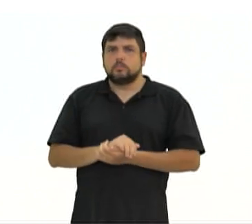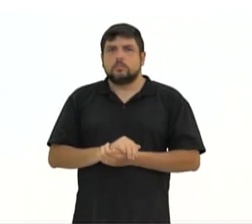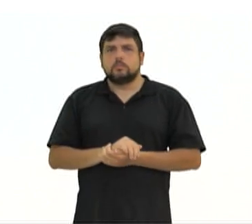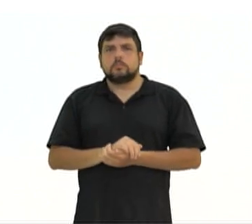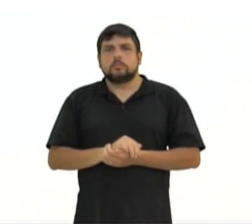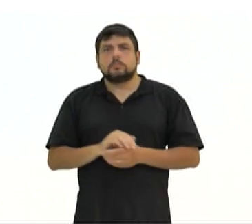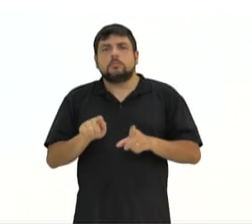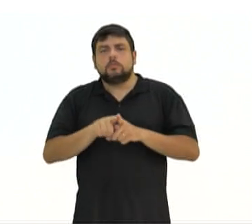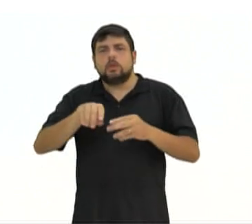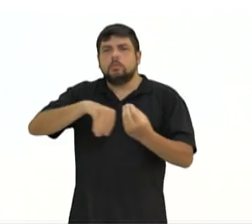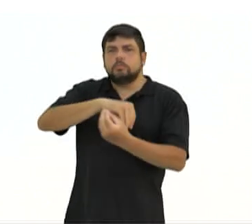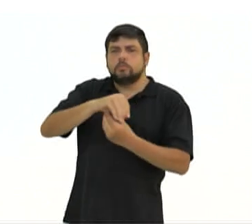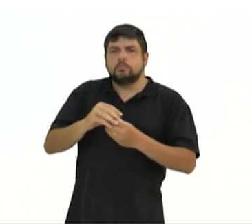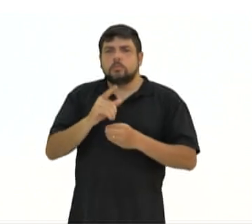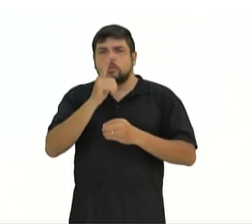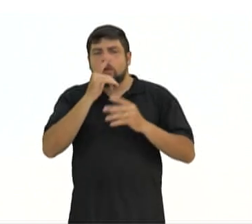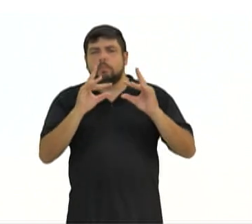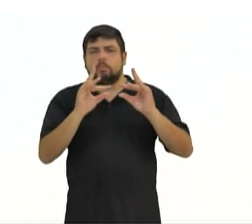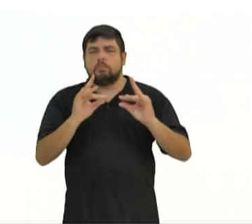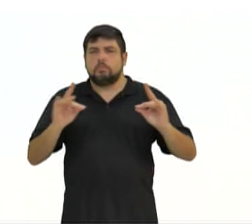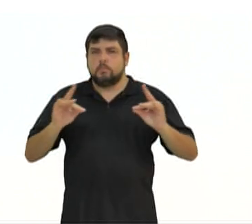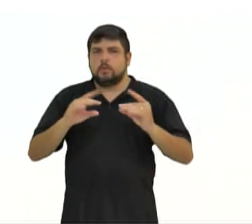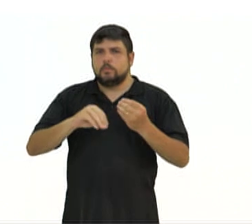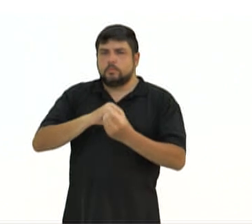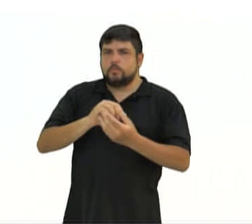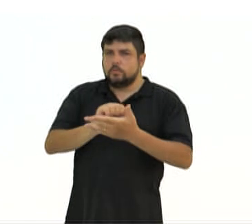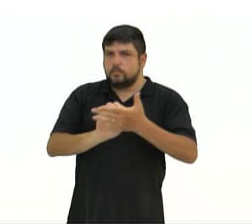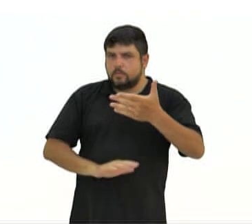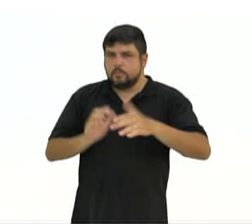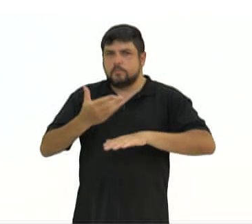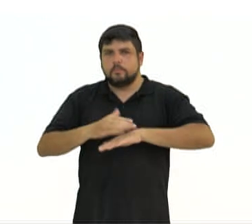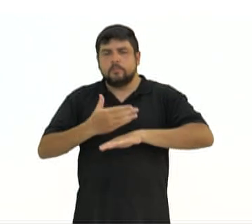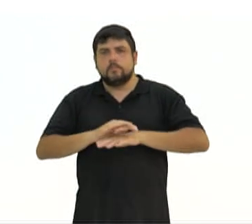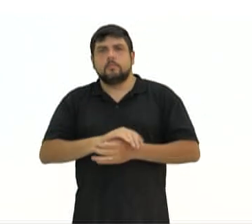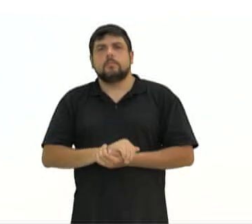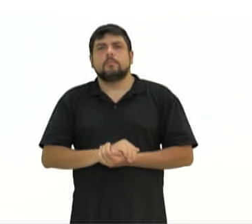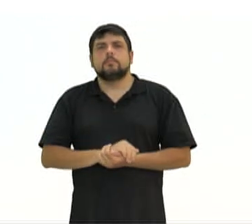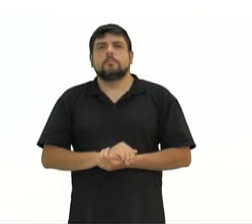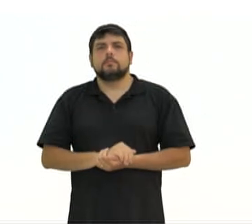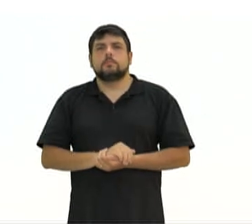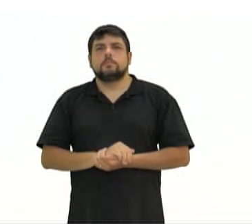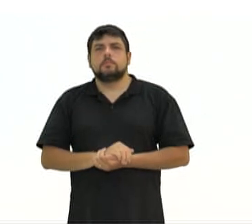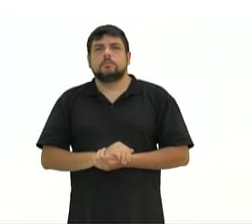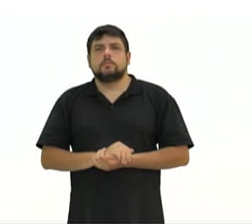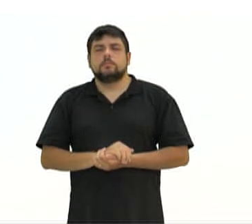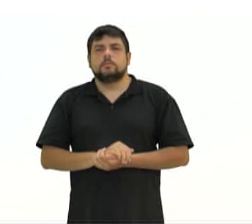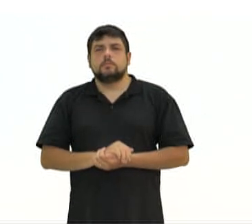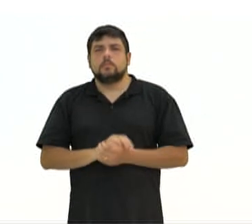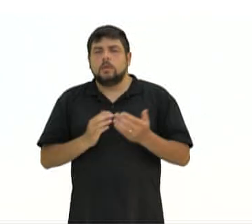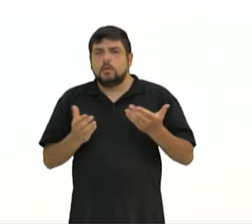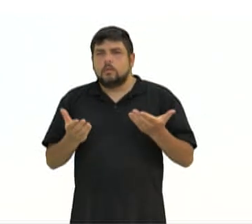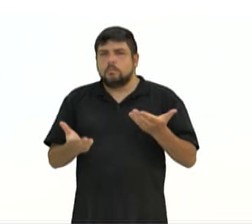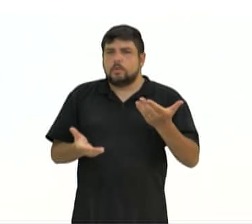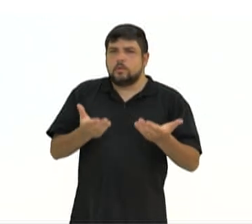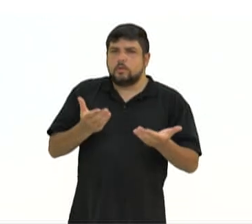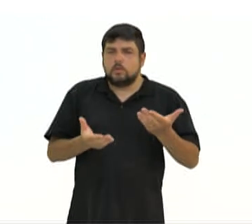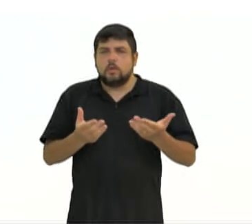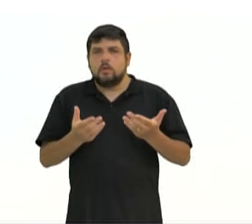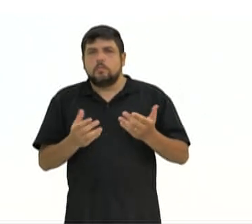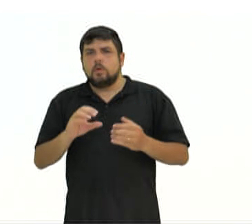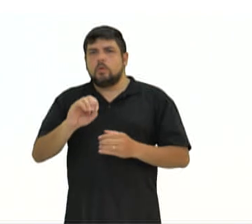em solução aquosa. Vamos fazer exercícios sobre tudo isso. Então, vamos lá. O balanceamento da oxirredução. O balanceamento